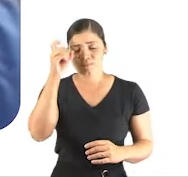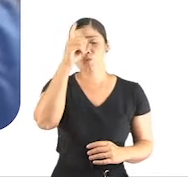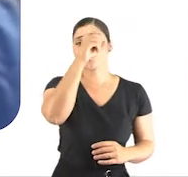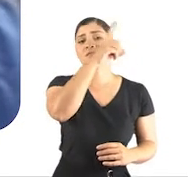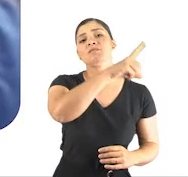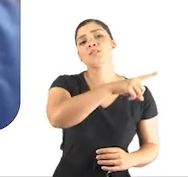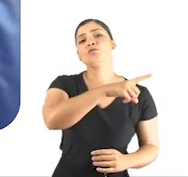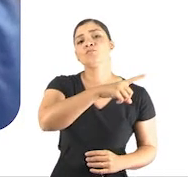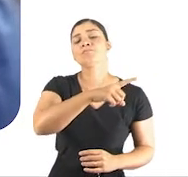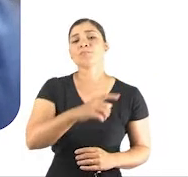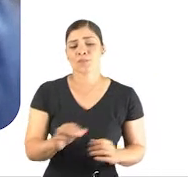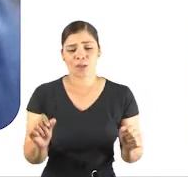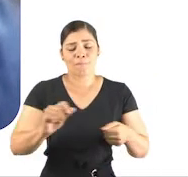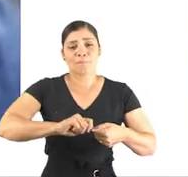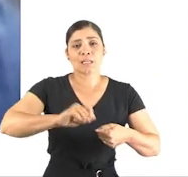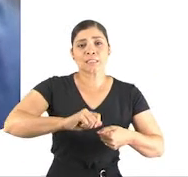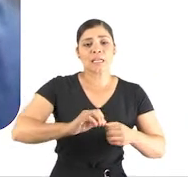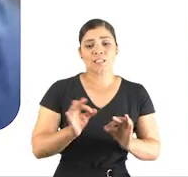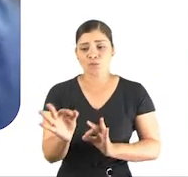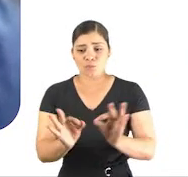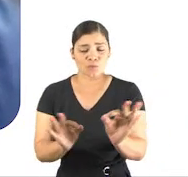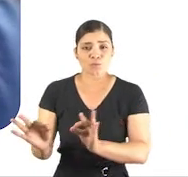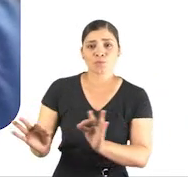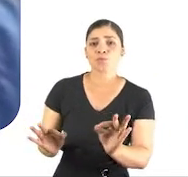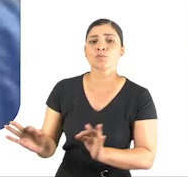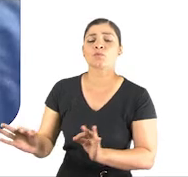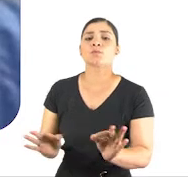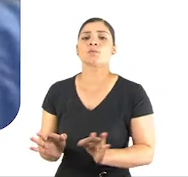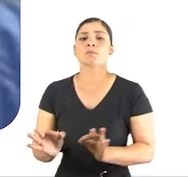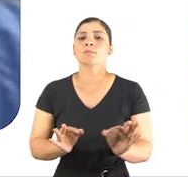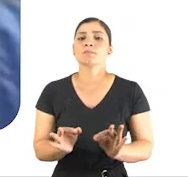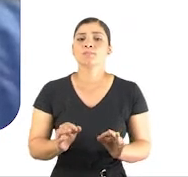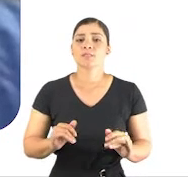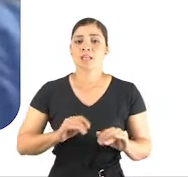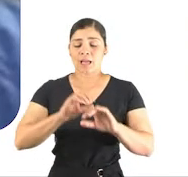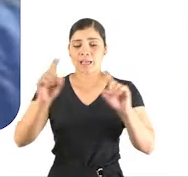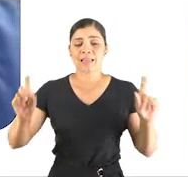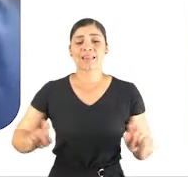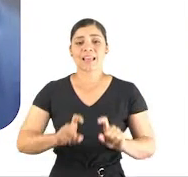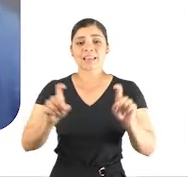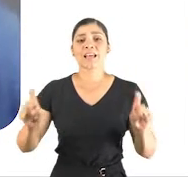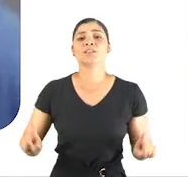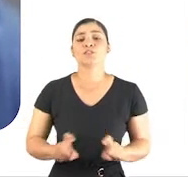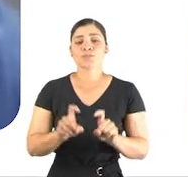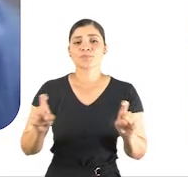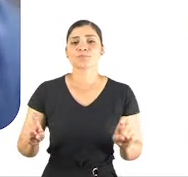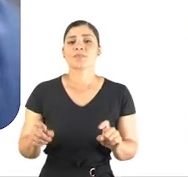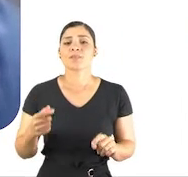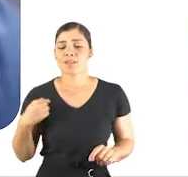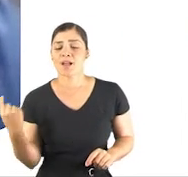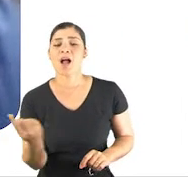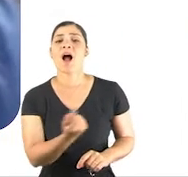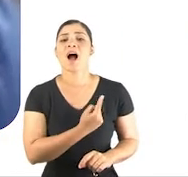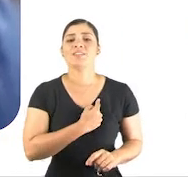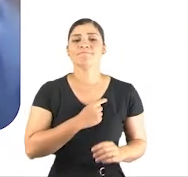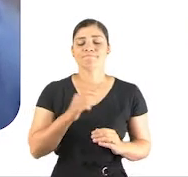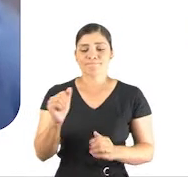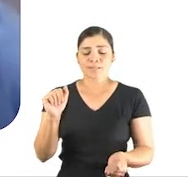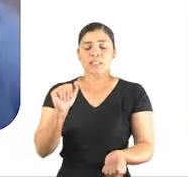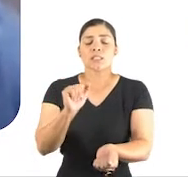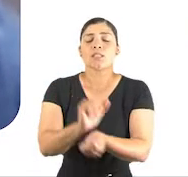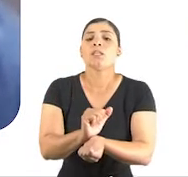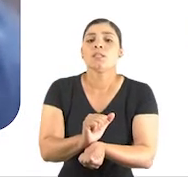que fazer essa atividade de follow-up. Então a gente chegou no nível que a gente parou,